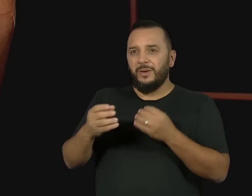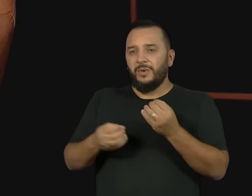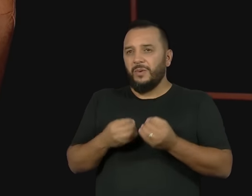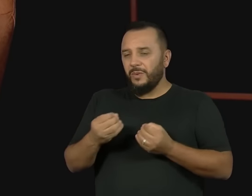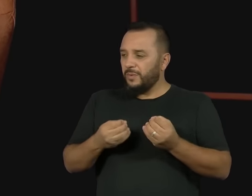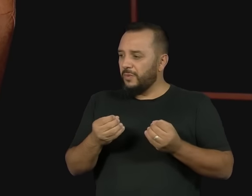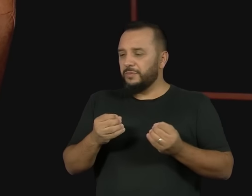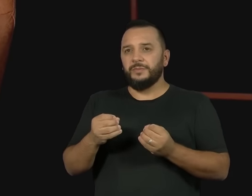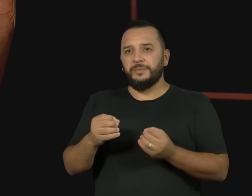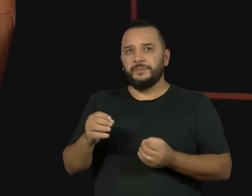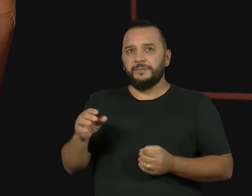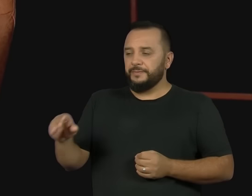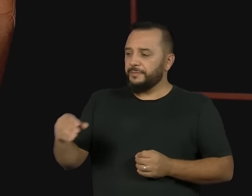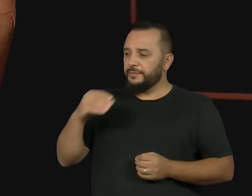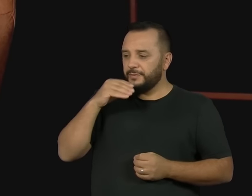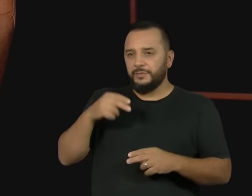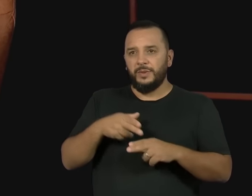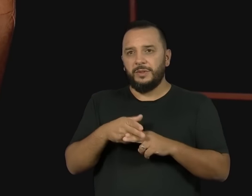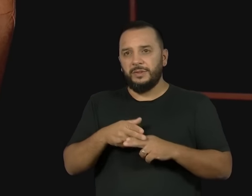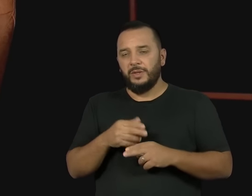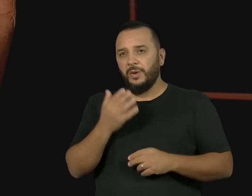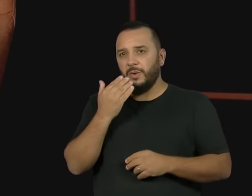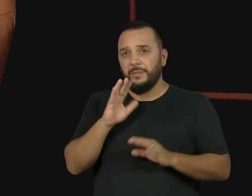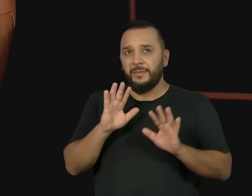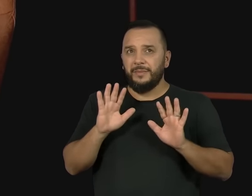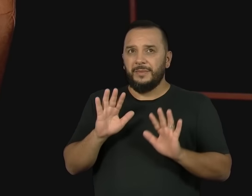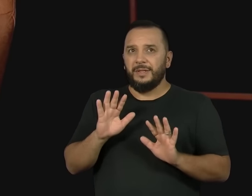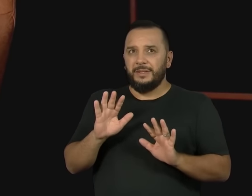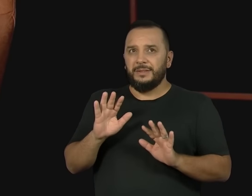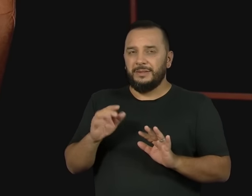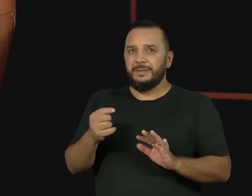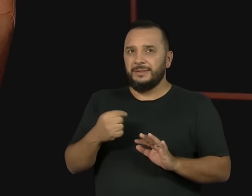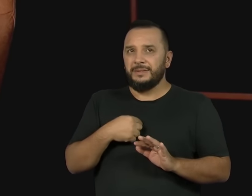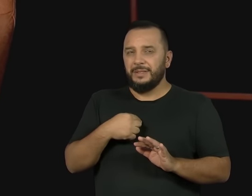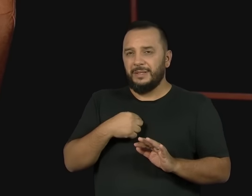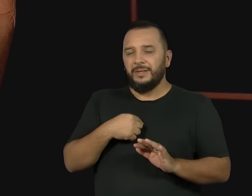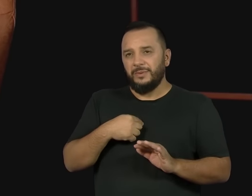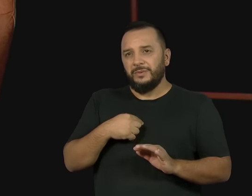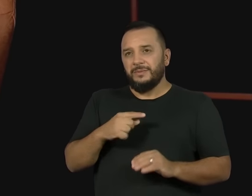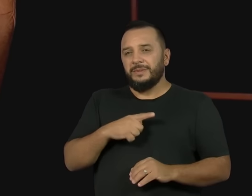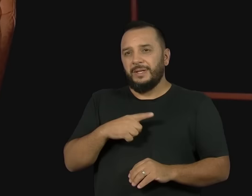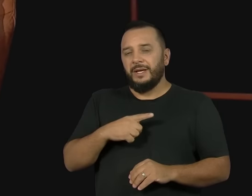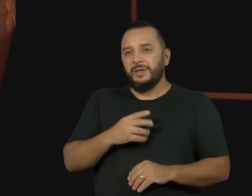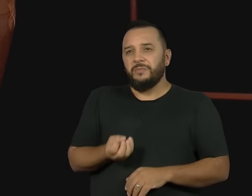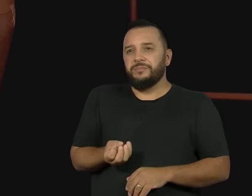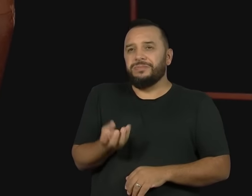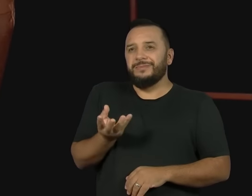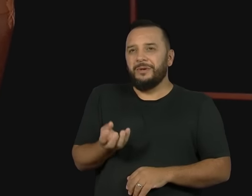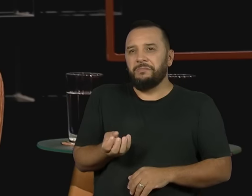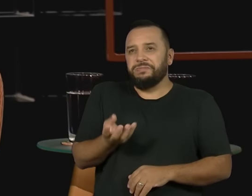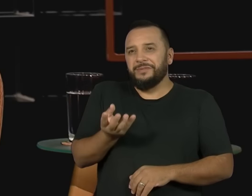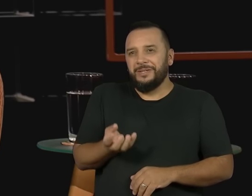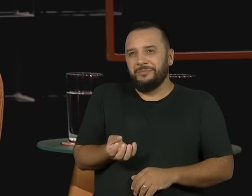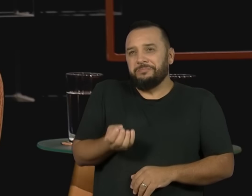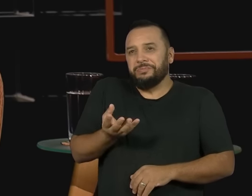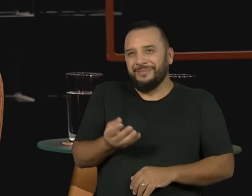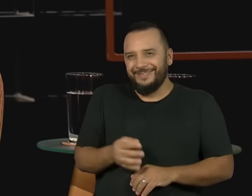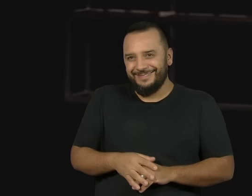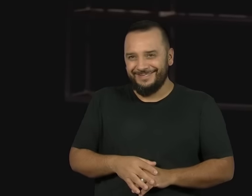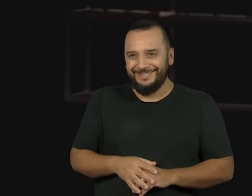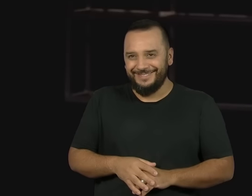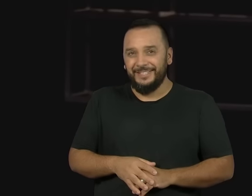na mesa, fazer... Mas eu tenho crise de flatulência, de nervoso.